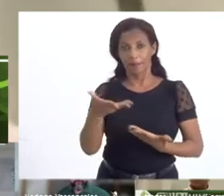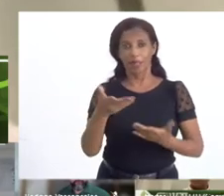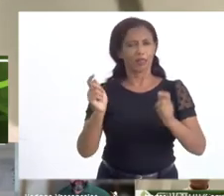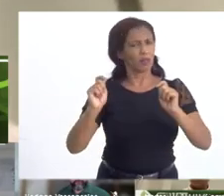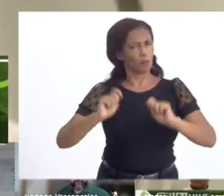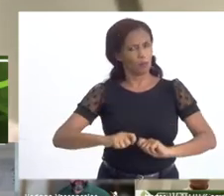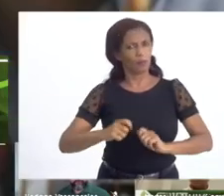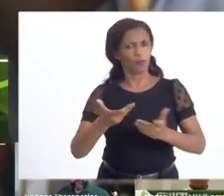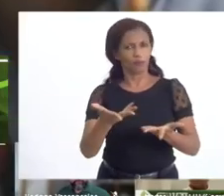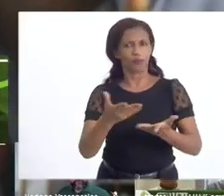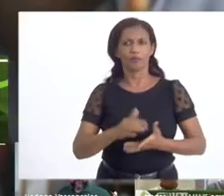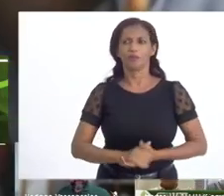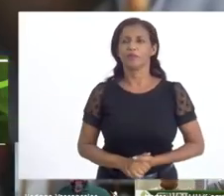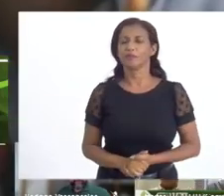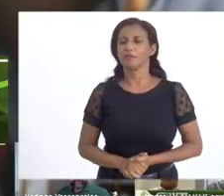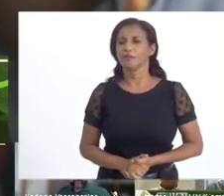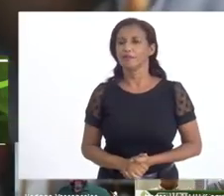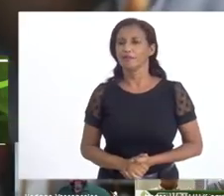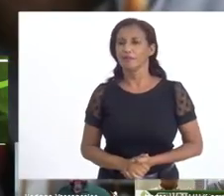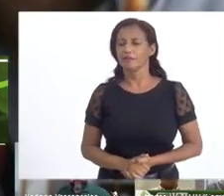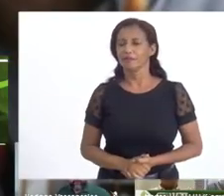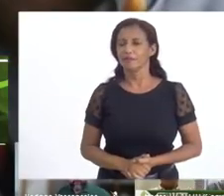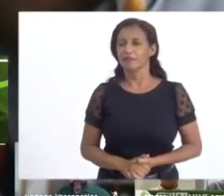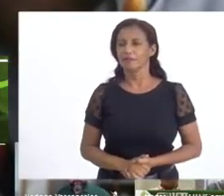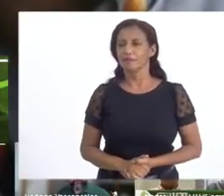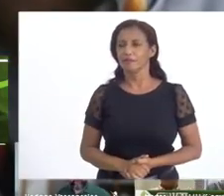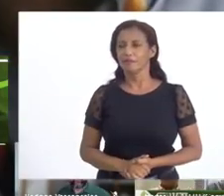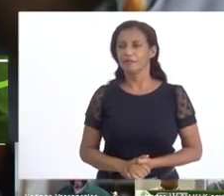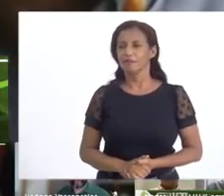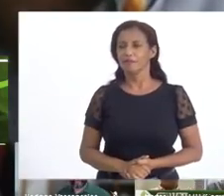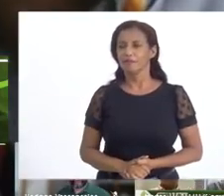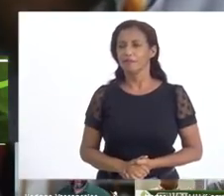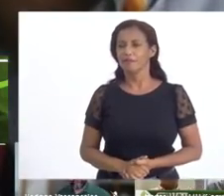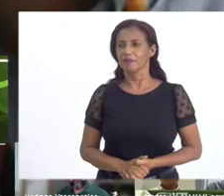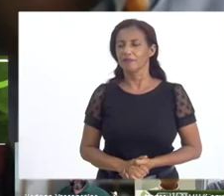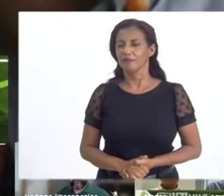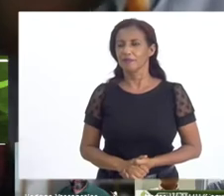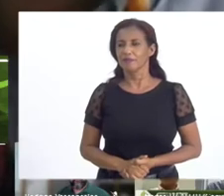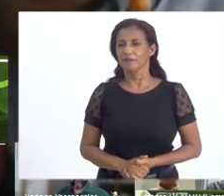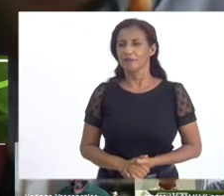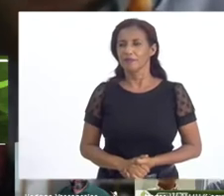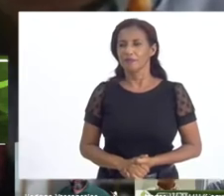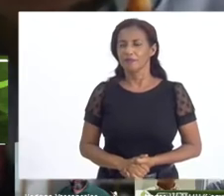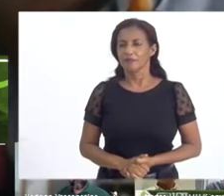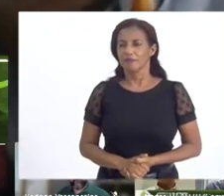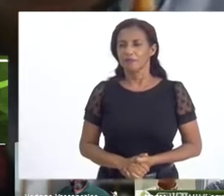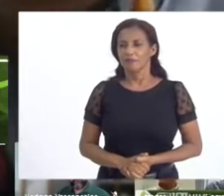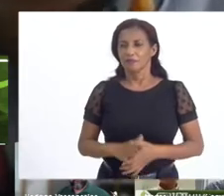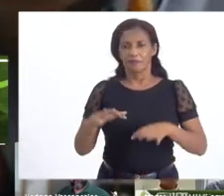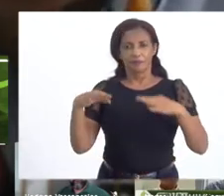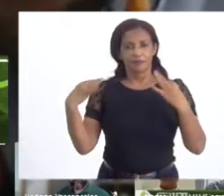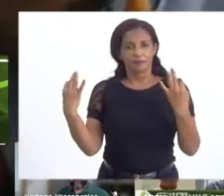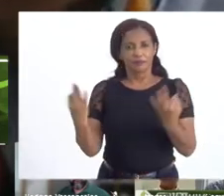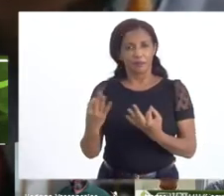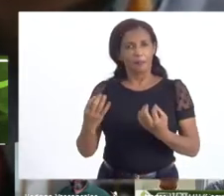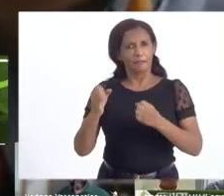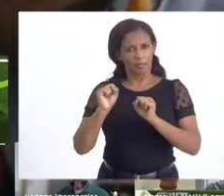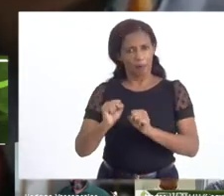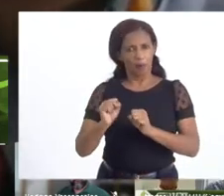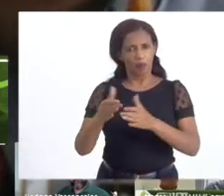favor, passe aí o material que a gente preparou para a sessão. Perfeito. Se vocês podem, por